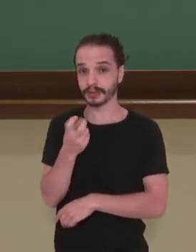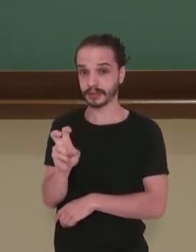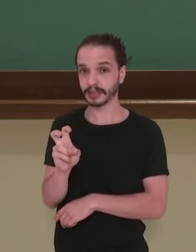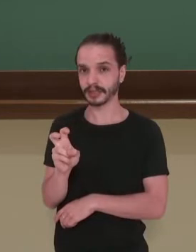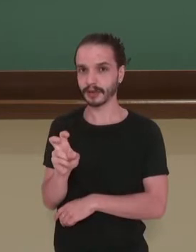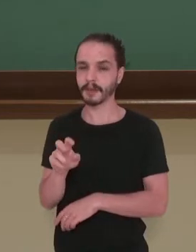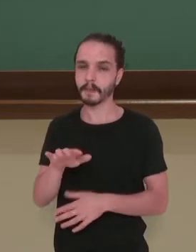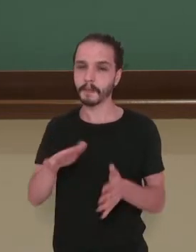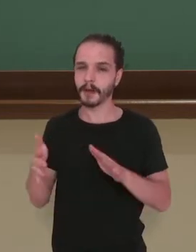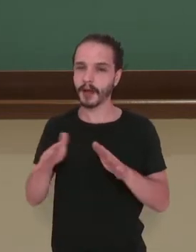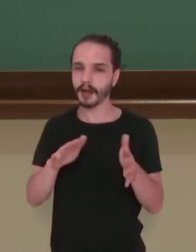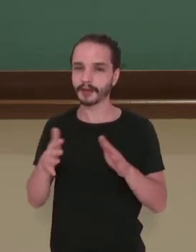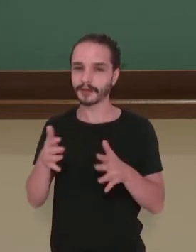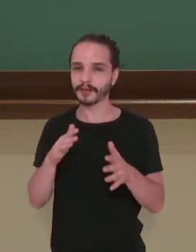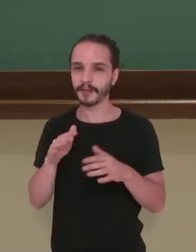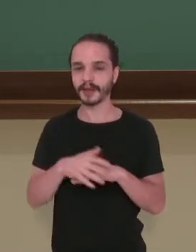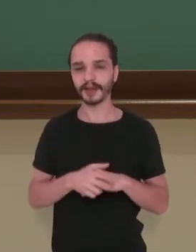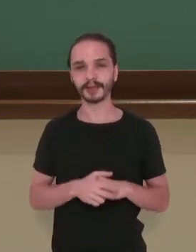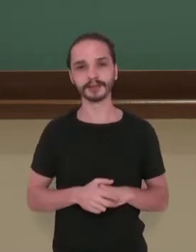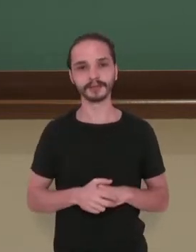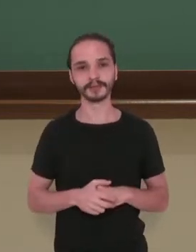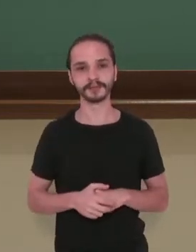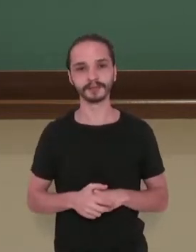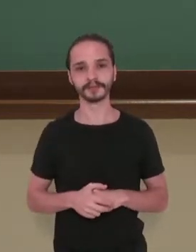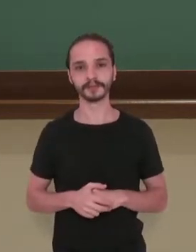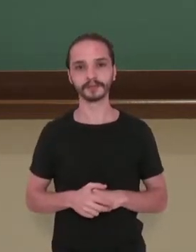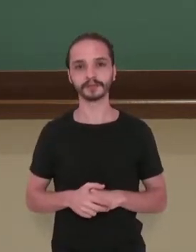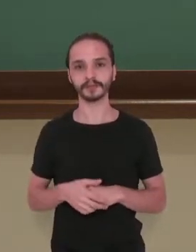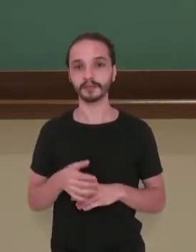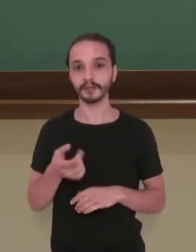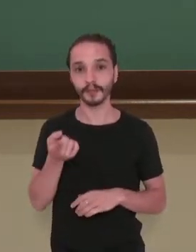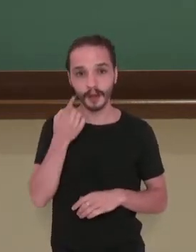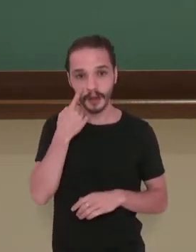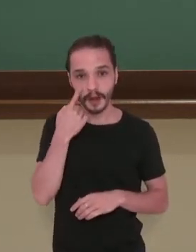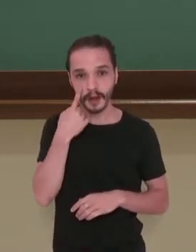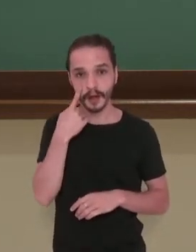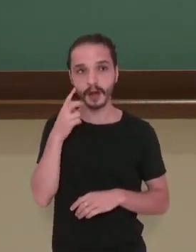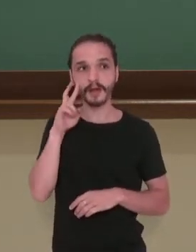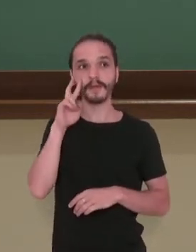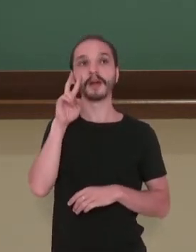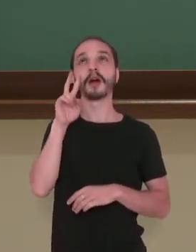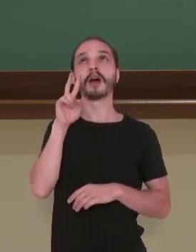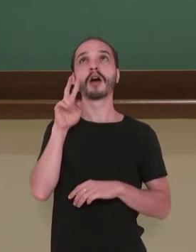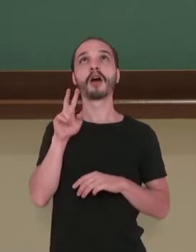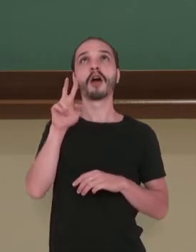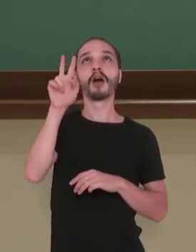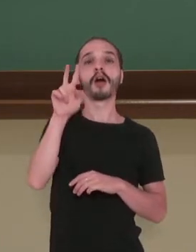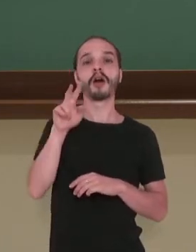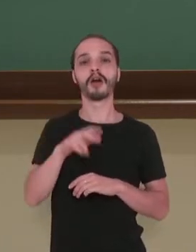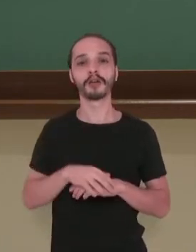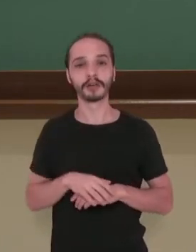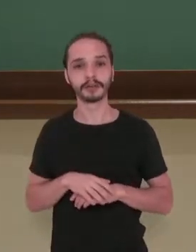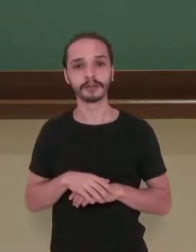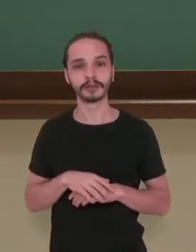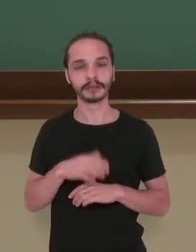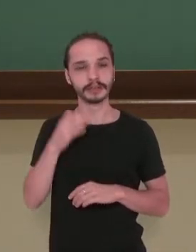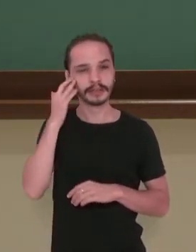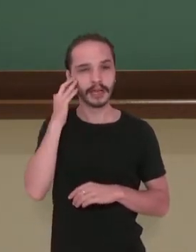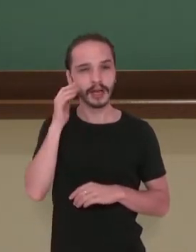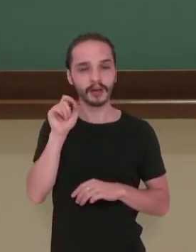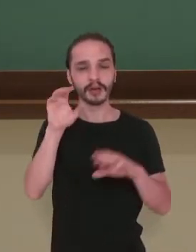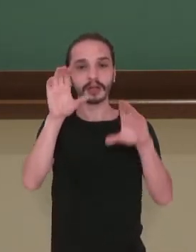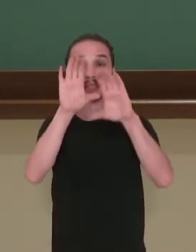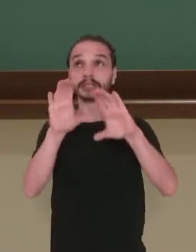mais ou menos desse patamar de altura. Então, ó, de quem vai olhar de baixo para cima. Então, subentenda que o céu